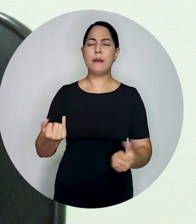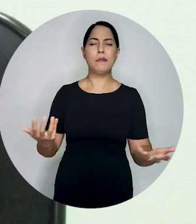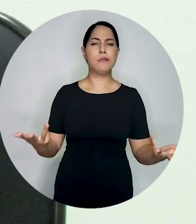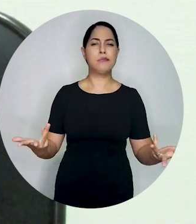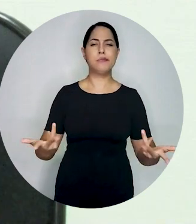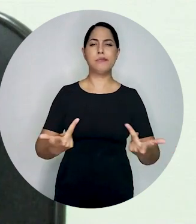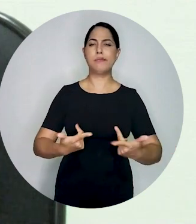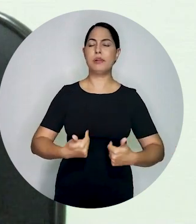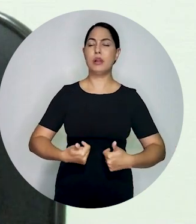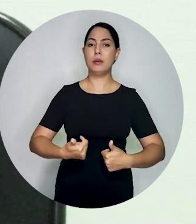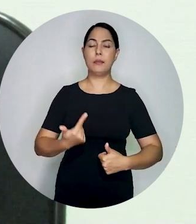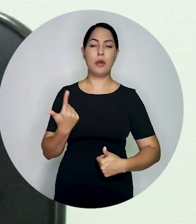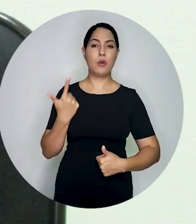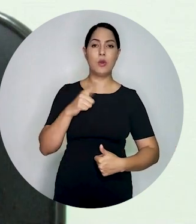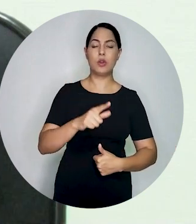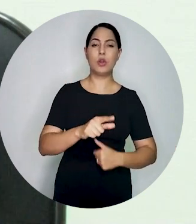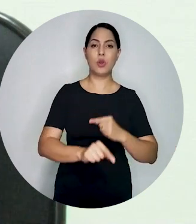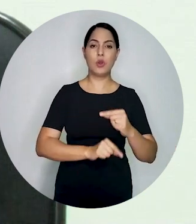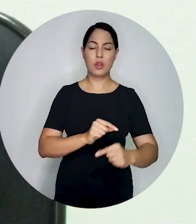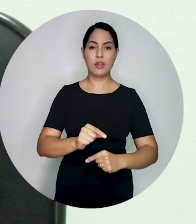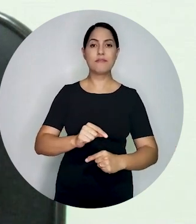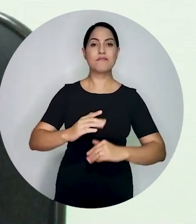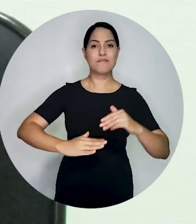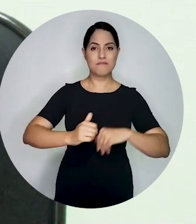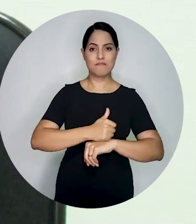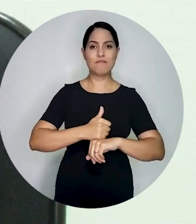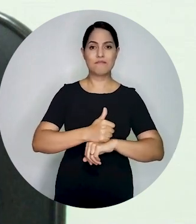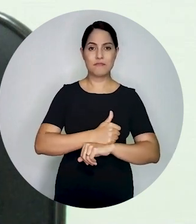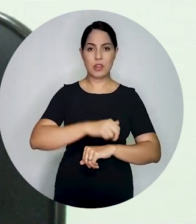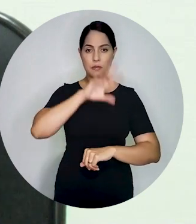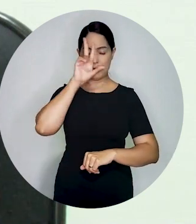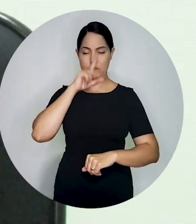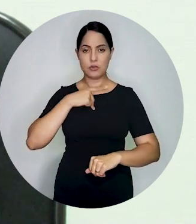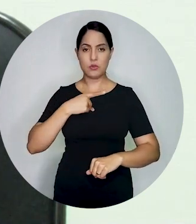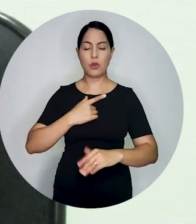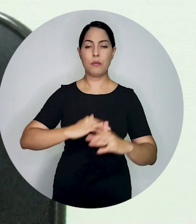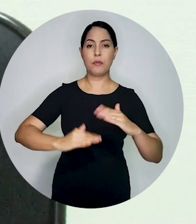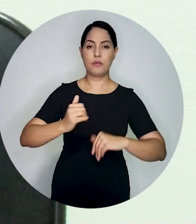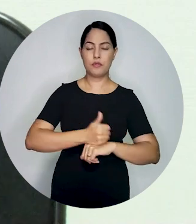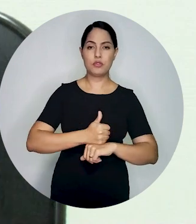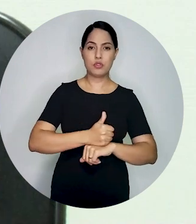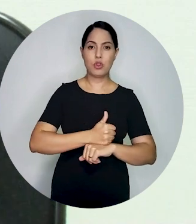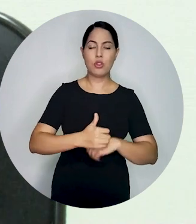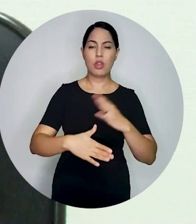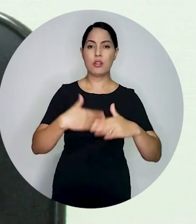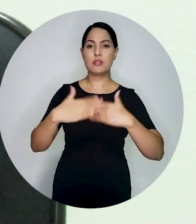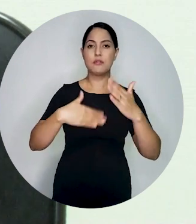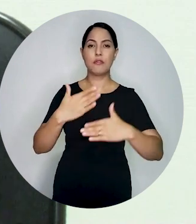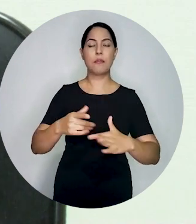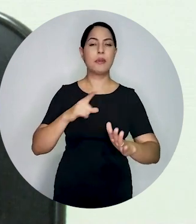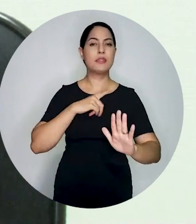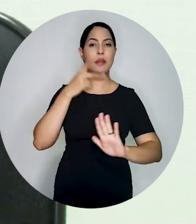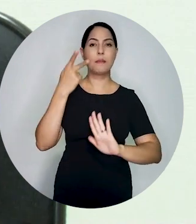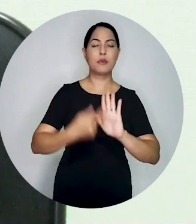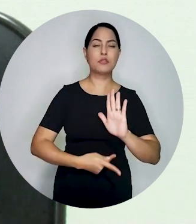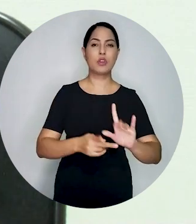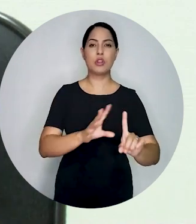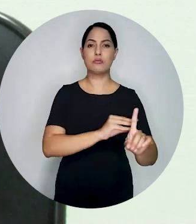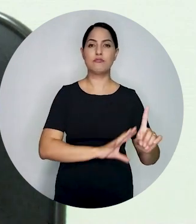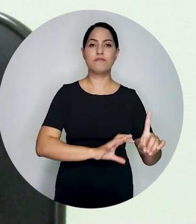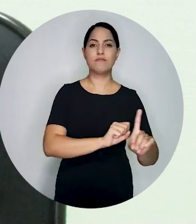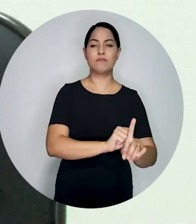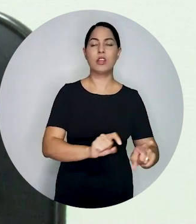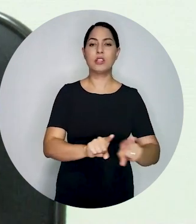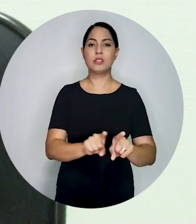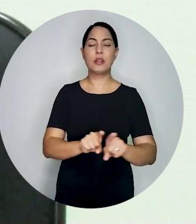os projetos que temos para a advocacia feminina, como o desenvolvimento pessoal e profissional, que começaremos com ele no ano de 2023, os nossos